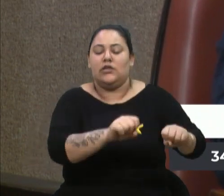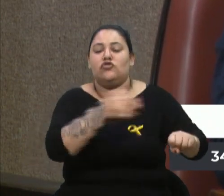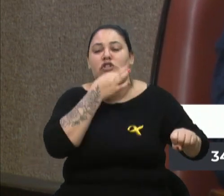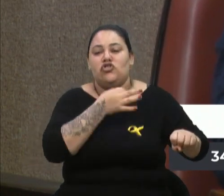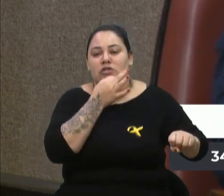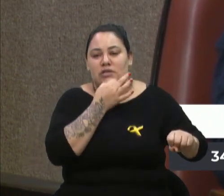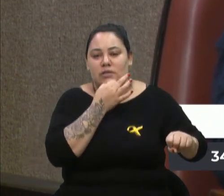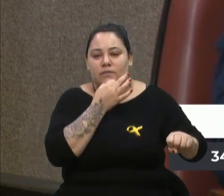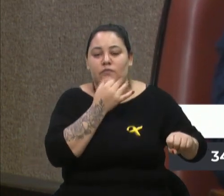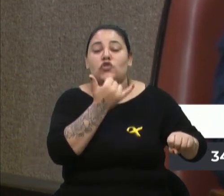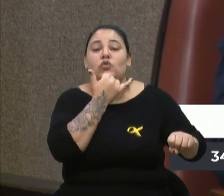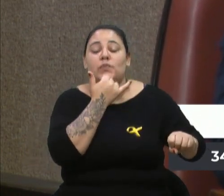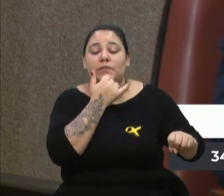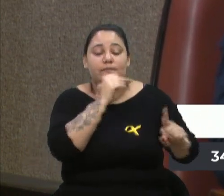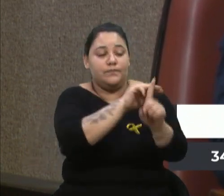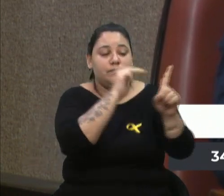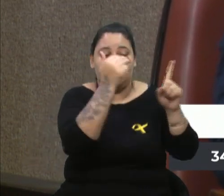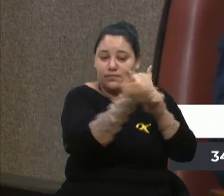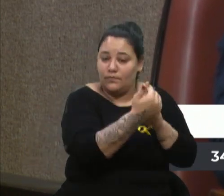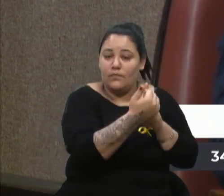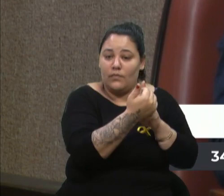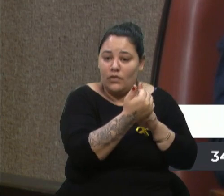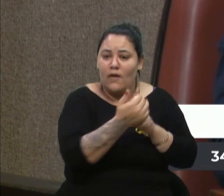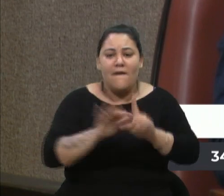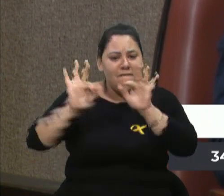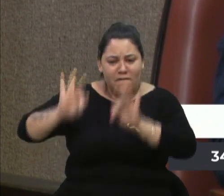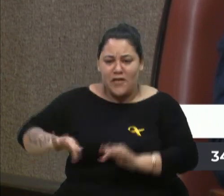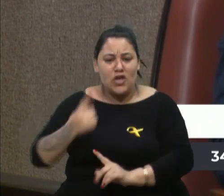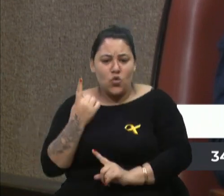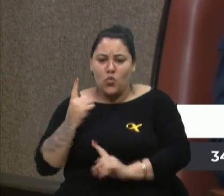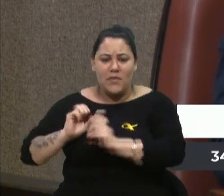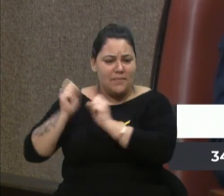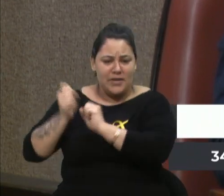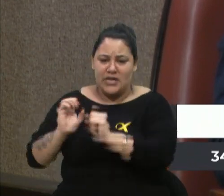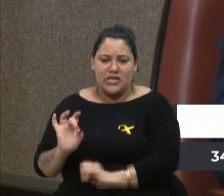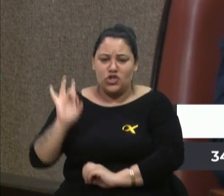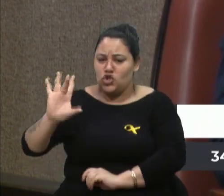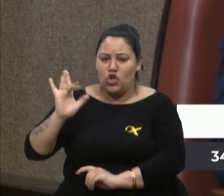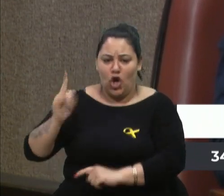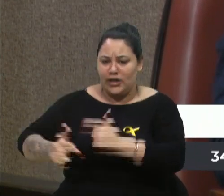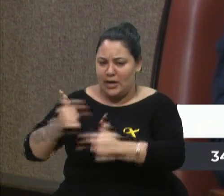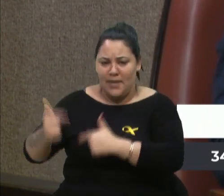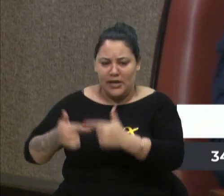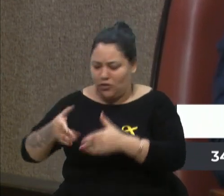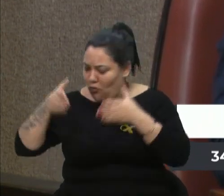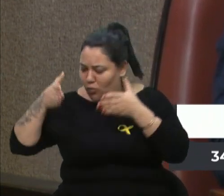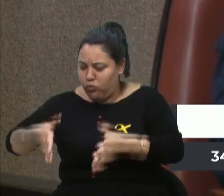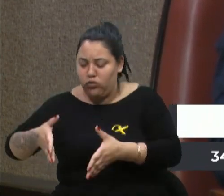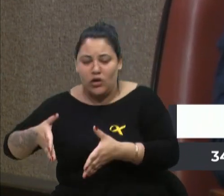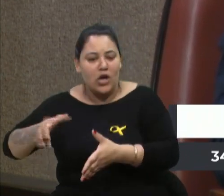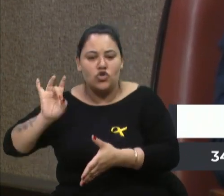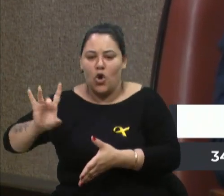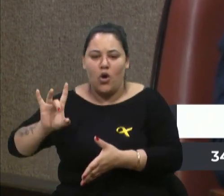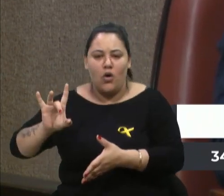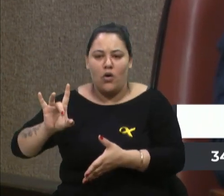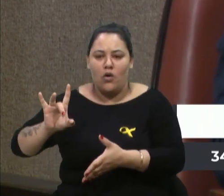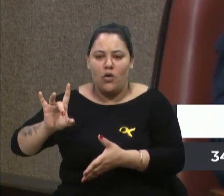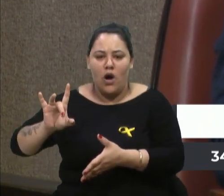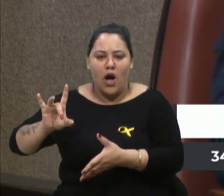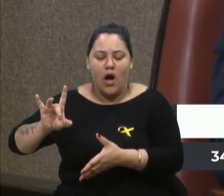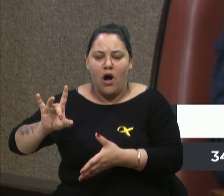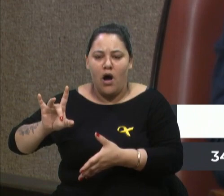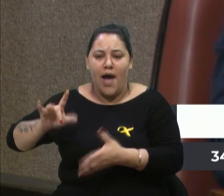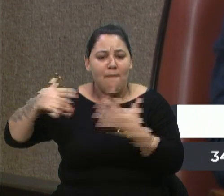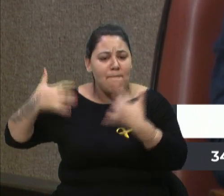Caxias, acabar com o monopólio, sim, para dar dignidade para as famílias que perdem seus entes queridos e gastam fortunas